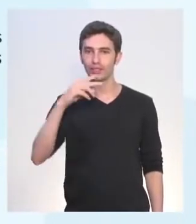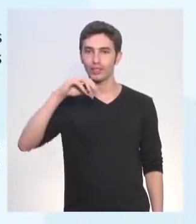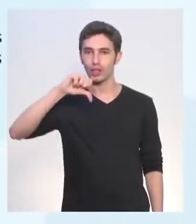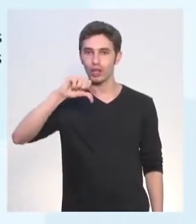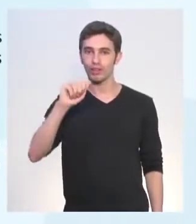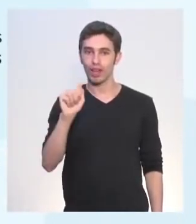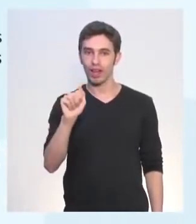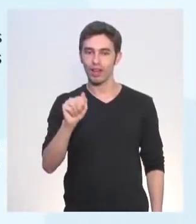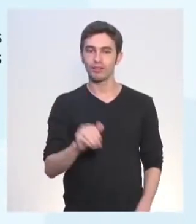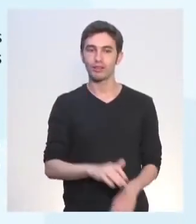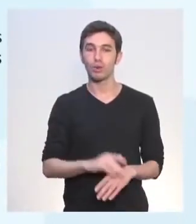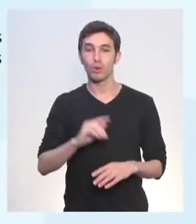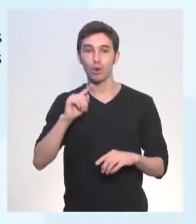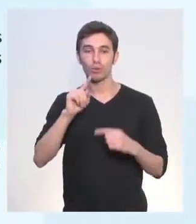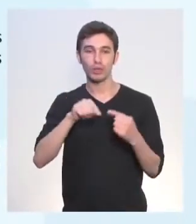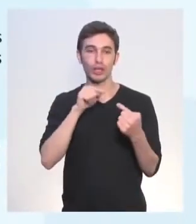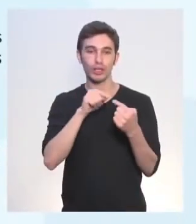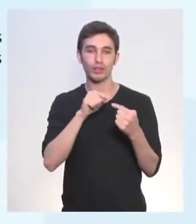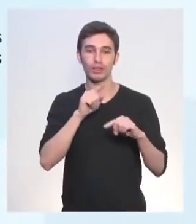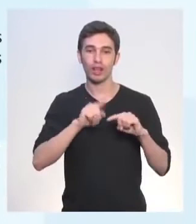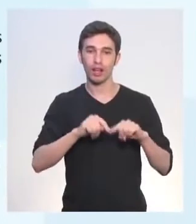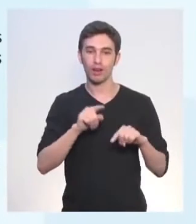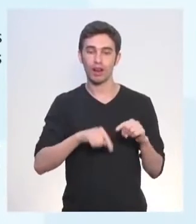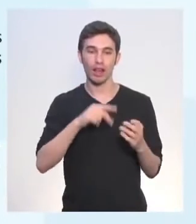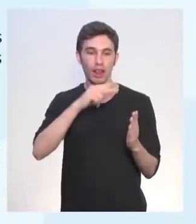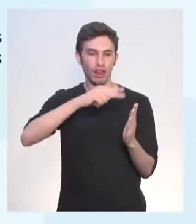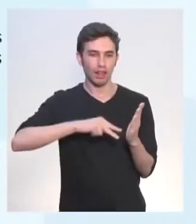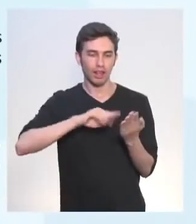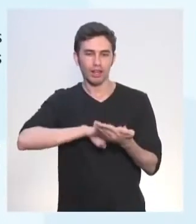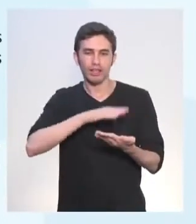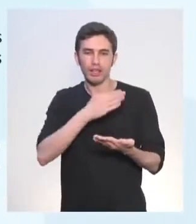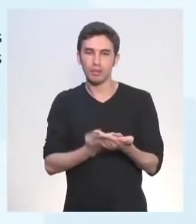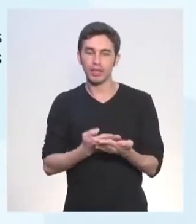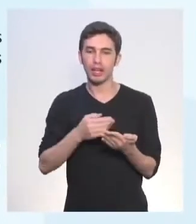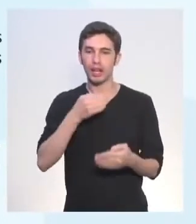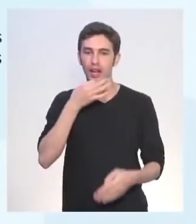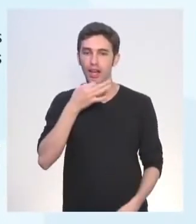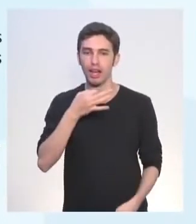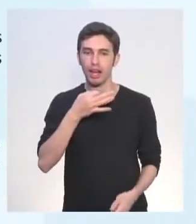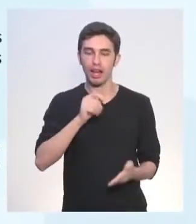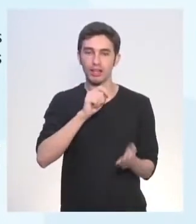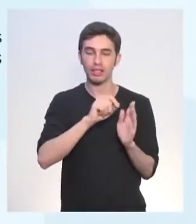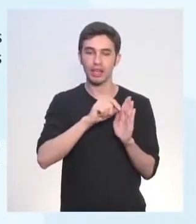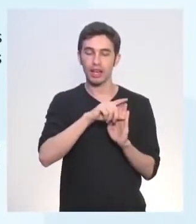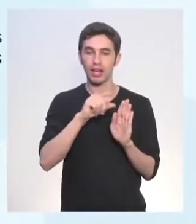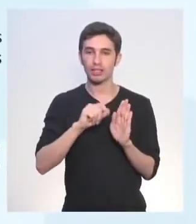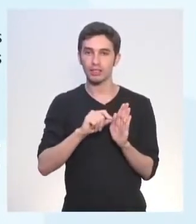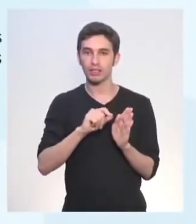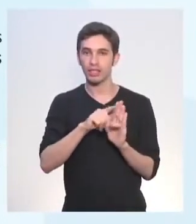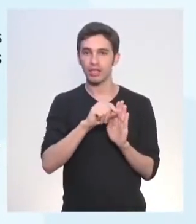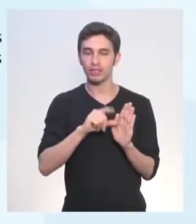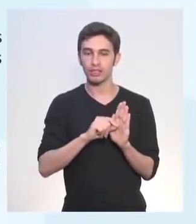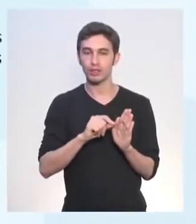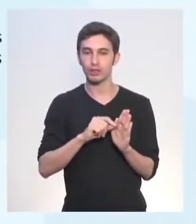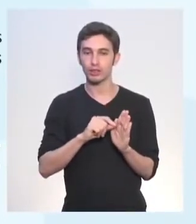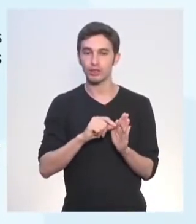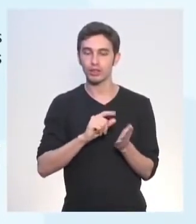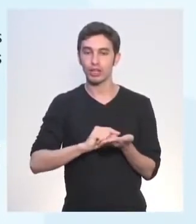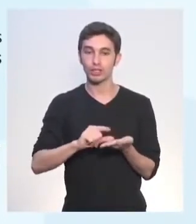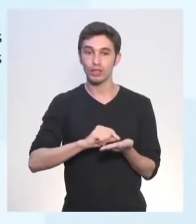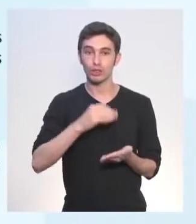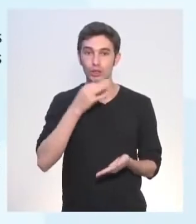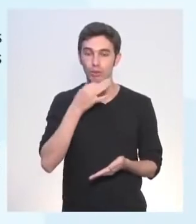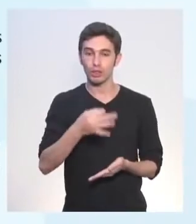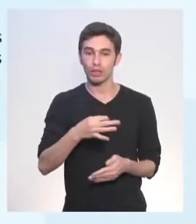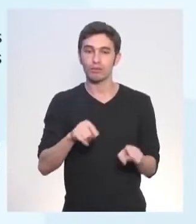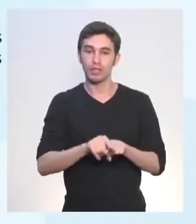EF89LP29A. O objetivo da aula: ler e interpretar artigo de opinião, reconhecendo sua função social e comunicativa